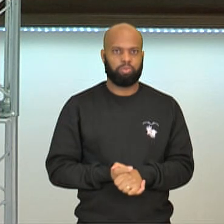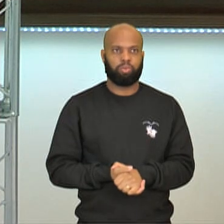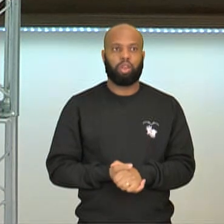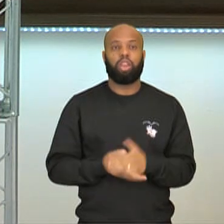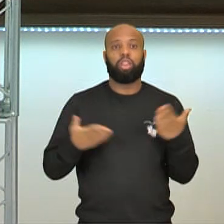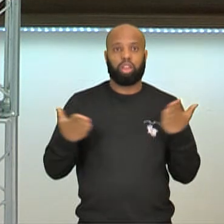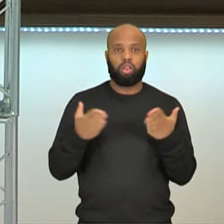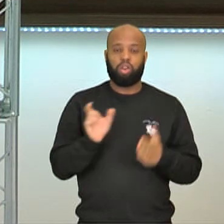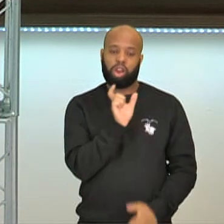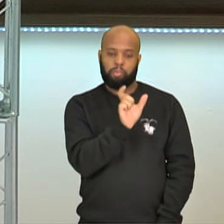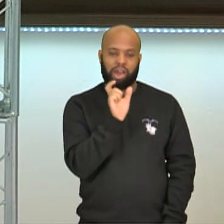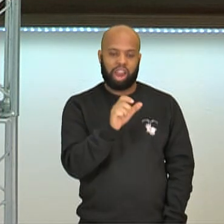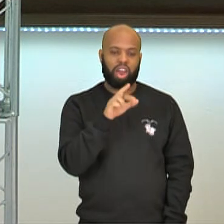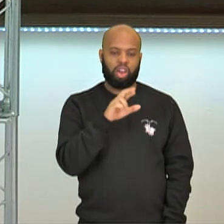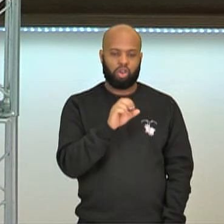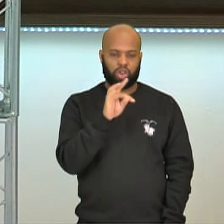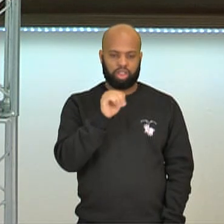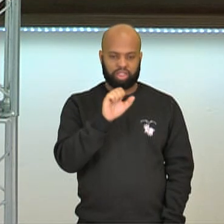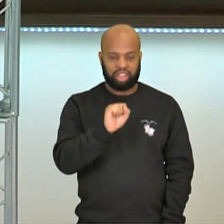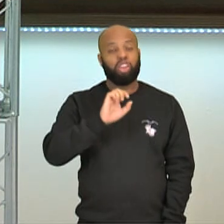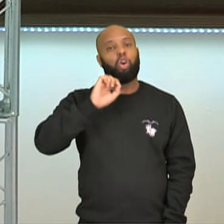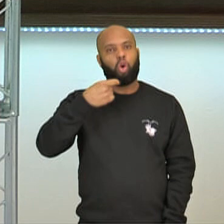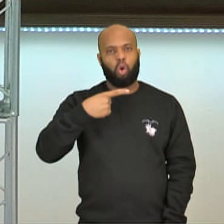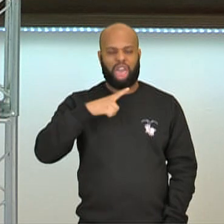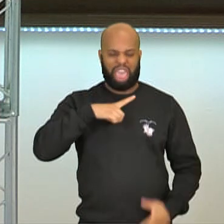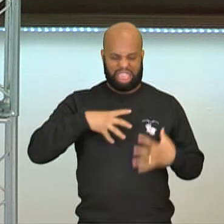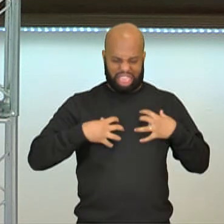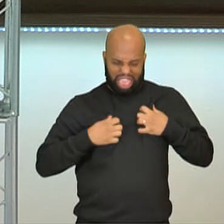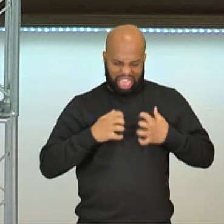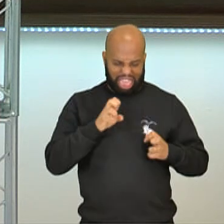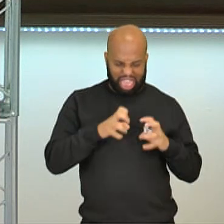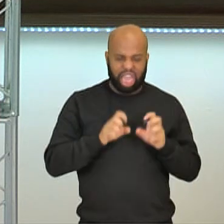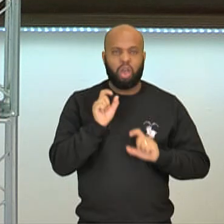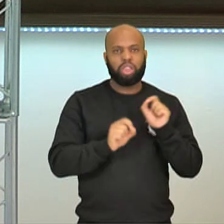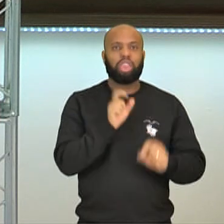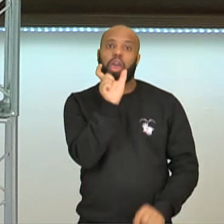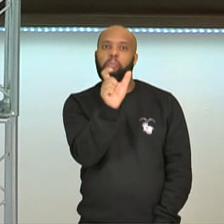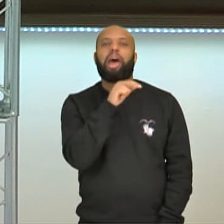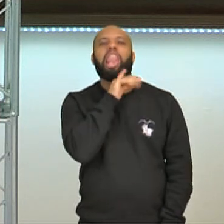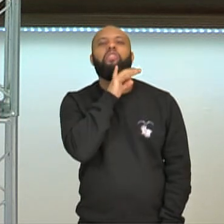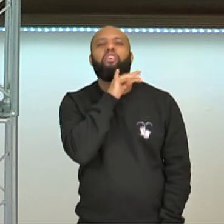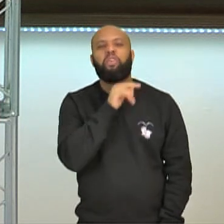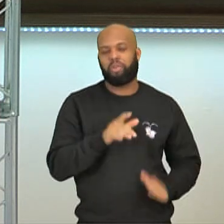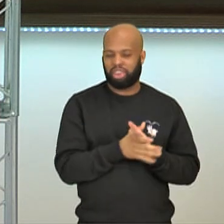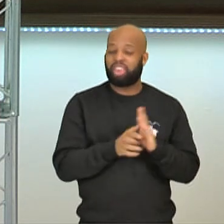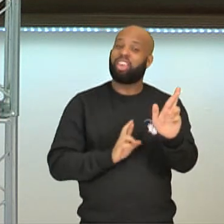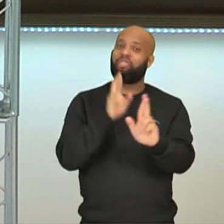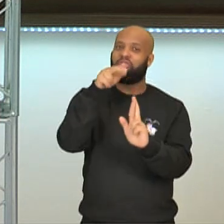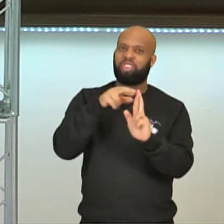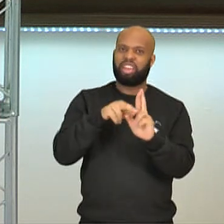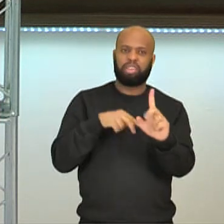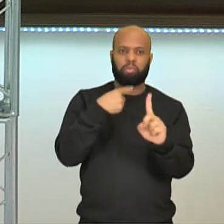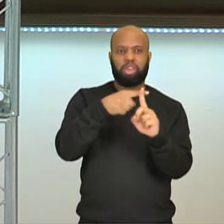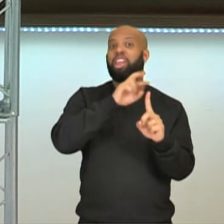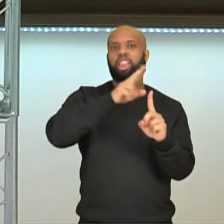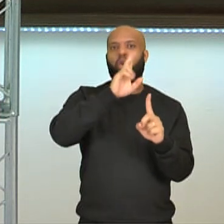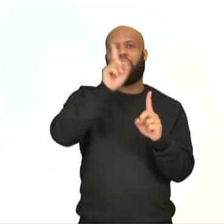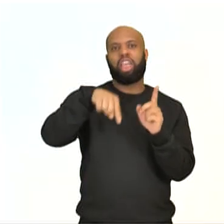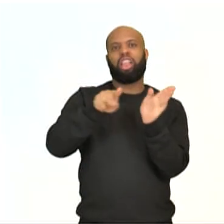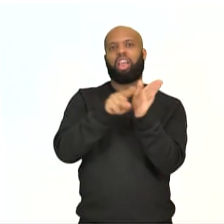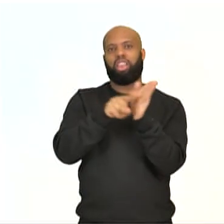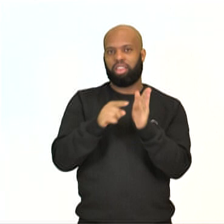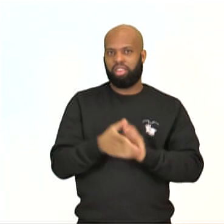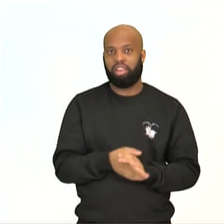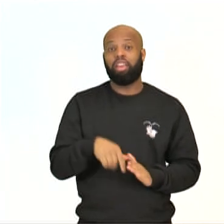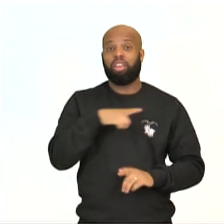Nesse caso, palavras rotas ou palavras amassadas seriam palavras ruins, palavras que remetem a algo não positivo. Então, nós